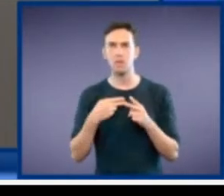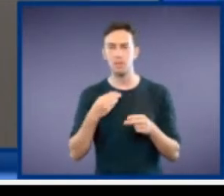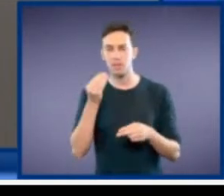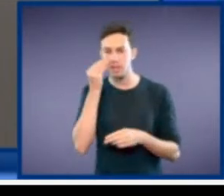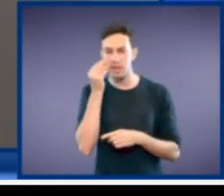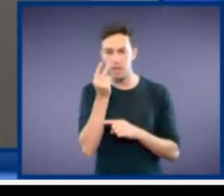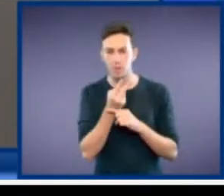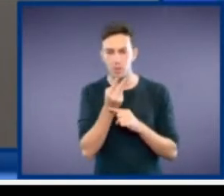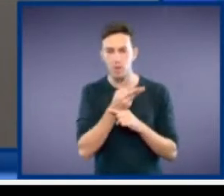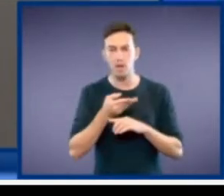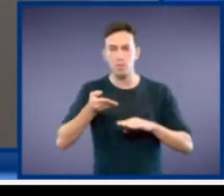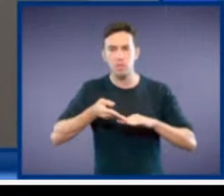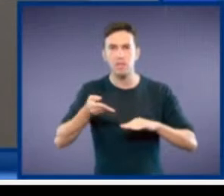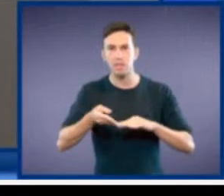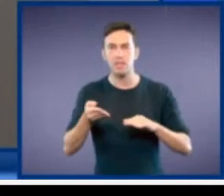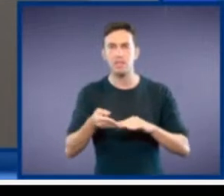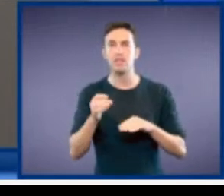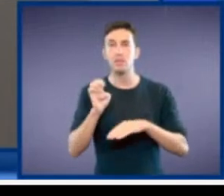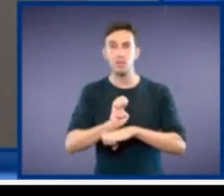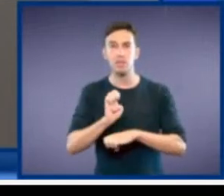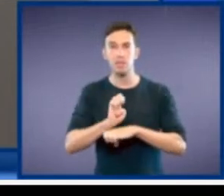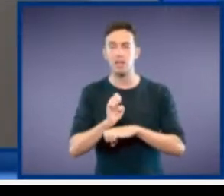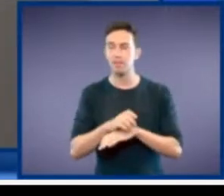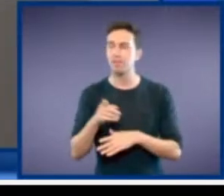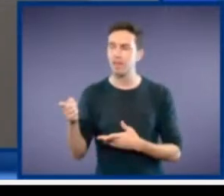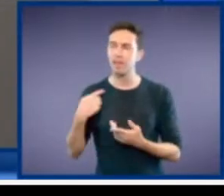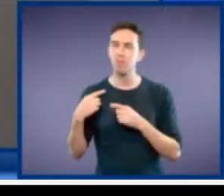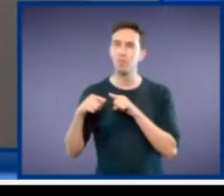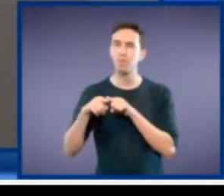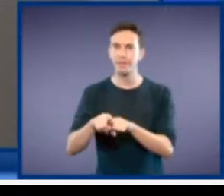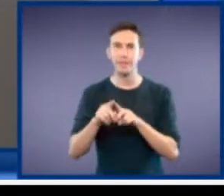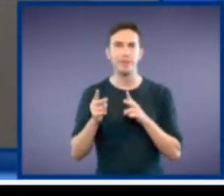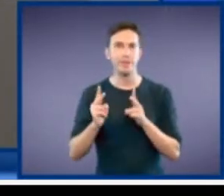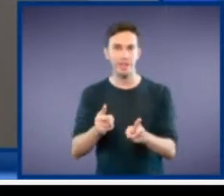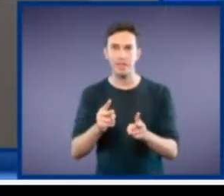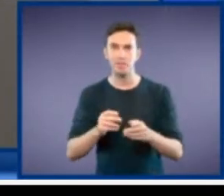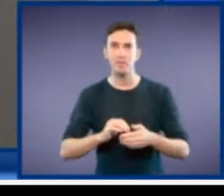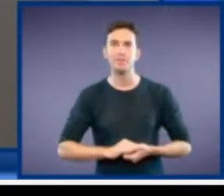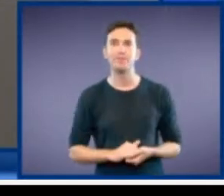do Estado e ter sido um parceiro de toda hora.